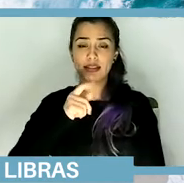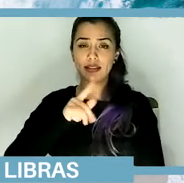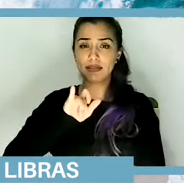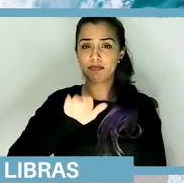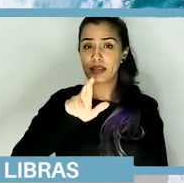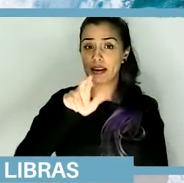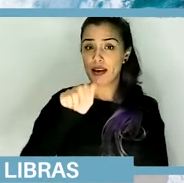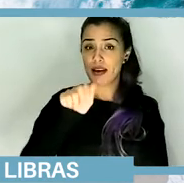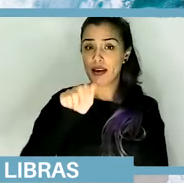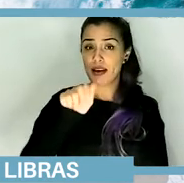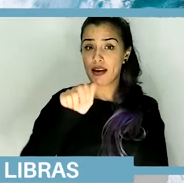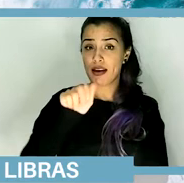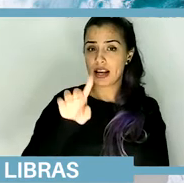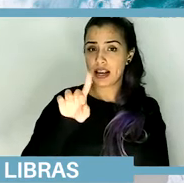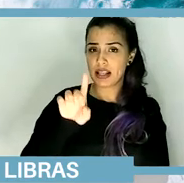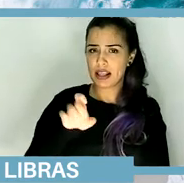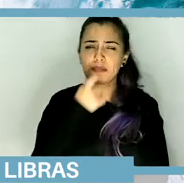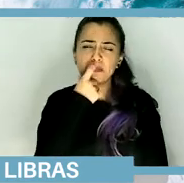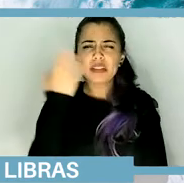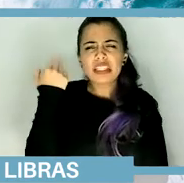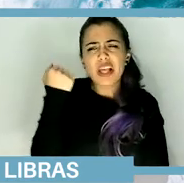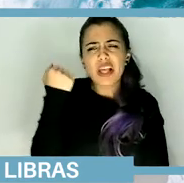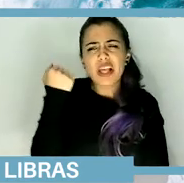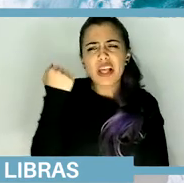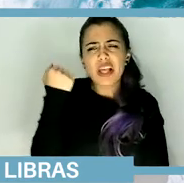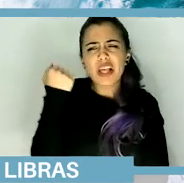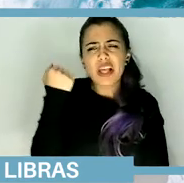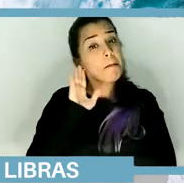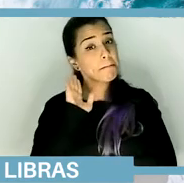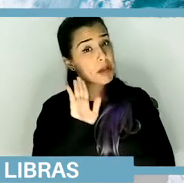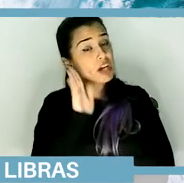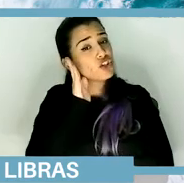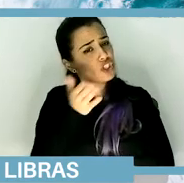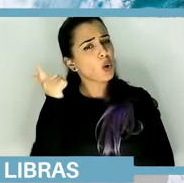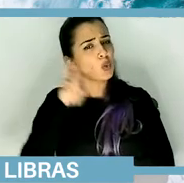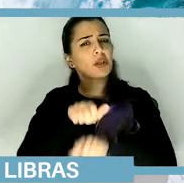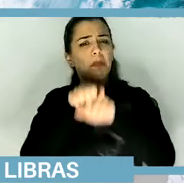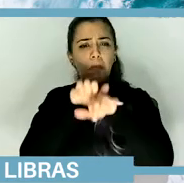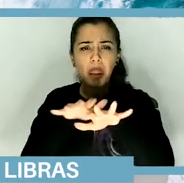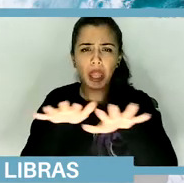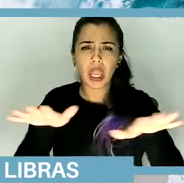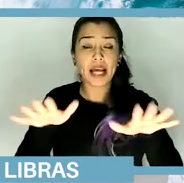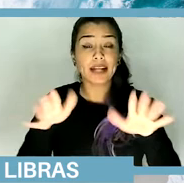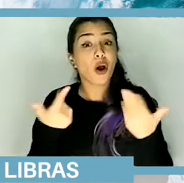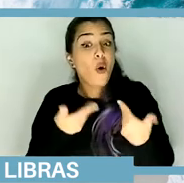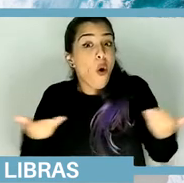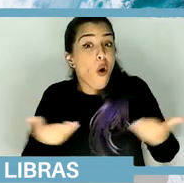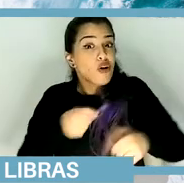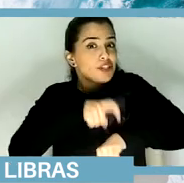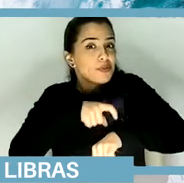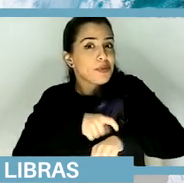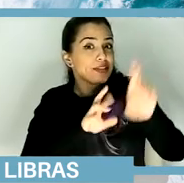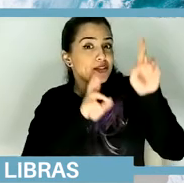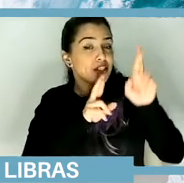muitos aprendizados então eu espero que eu consigo aqui hoje compartilhar com vocês muitos desses aprendizados e